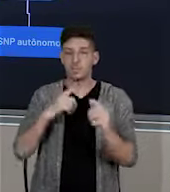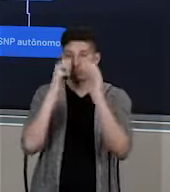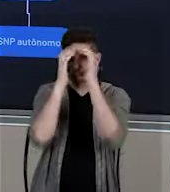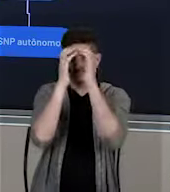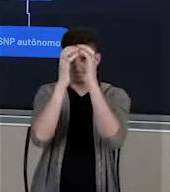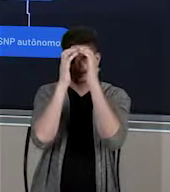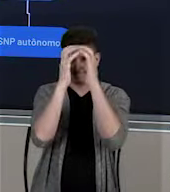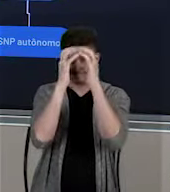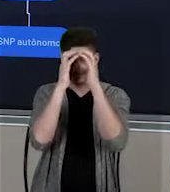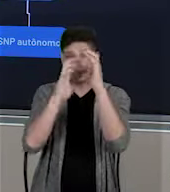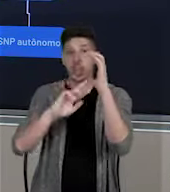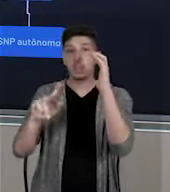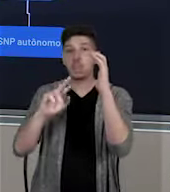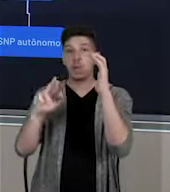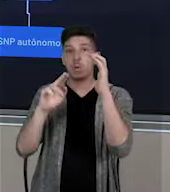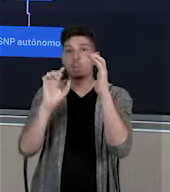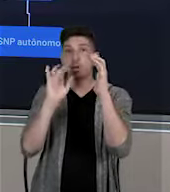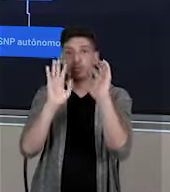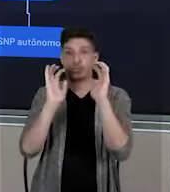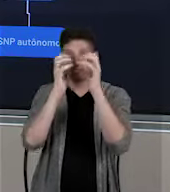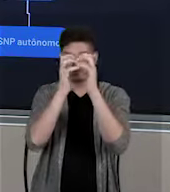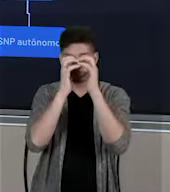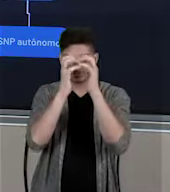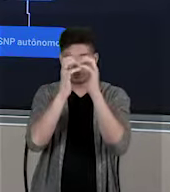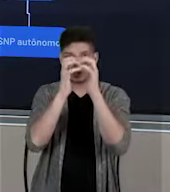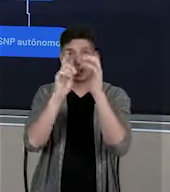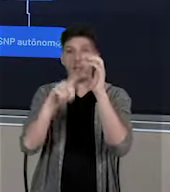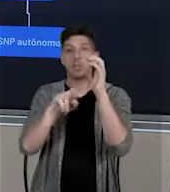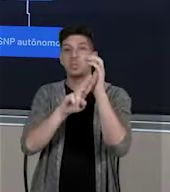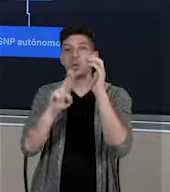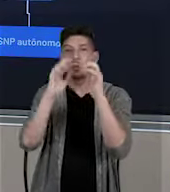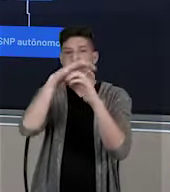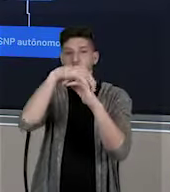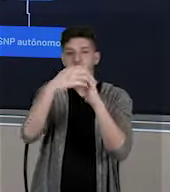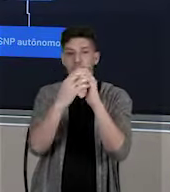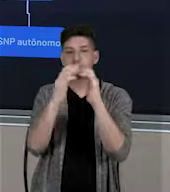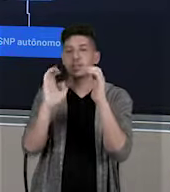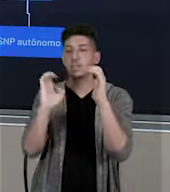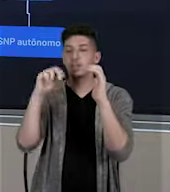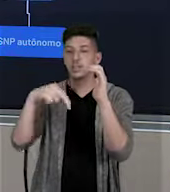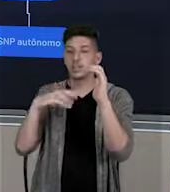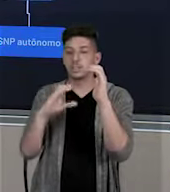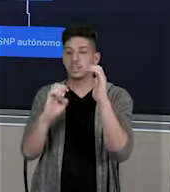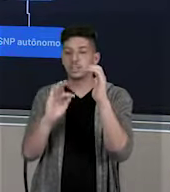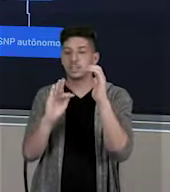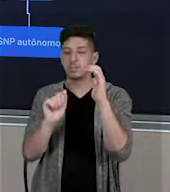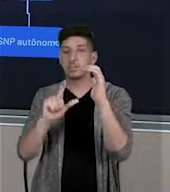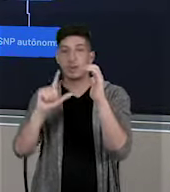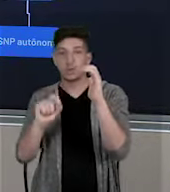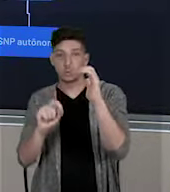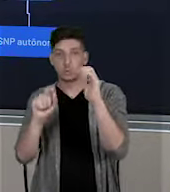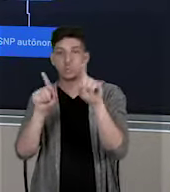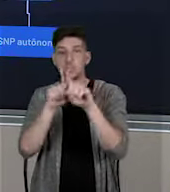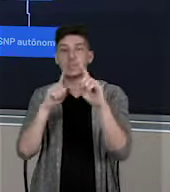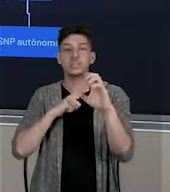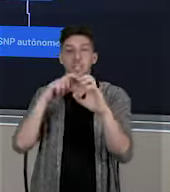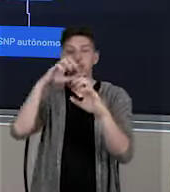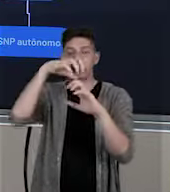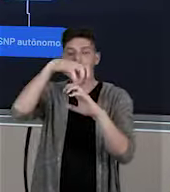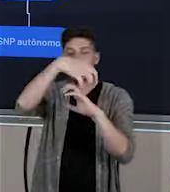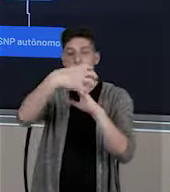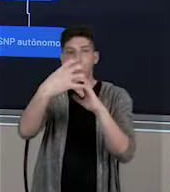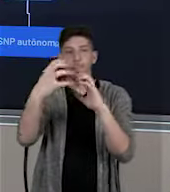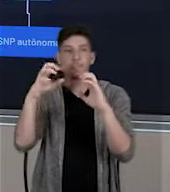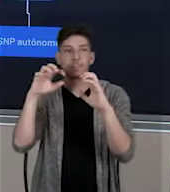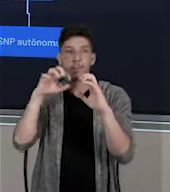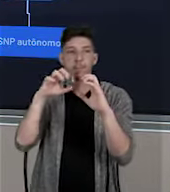não é cérebro mais que a gente vai falar, nós vamos falar encéfalo. Então, vai ter o cérebro, vai ter outras regiões ali, como cerebelo, ponte, bulbo, que